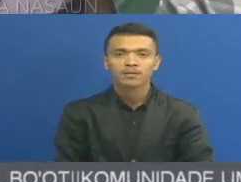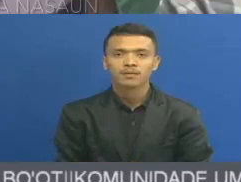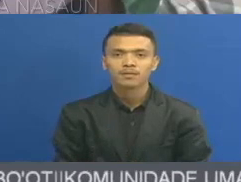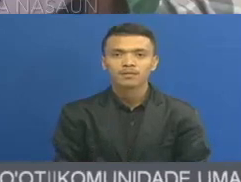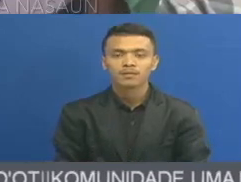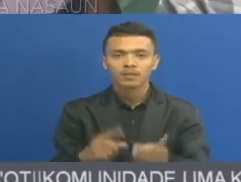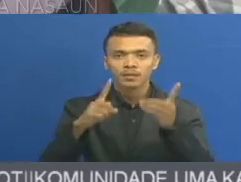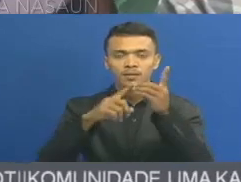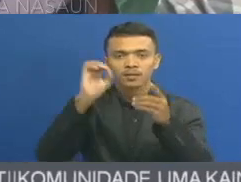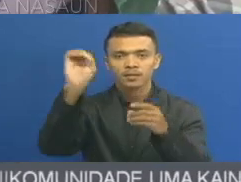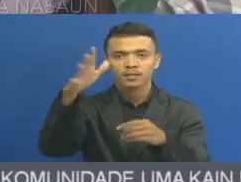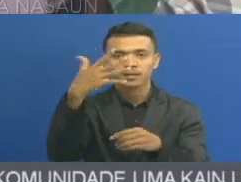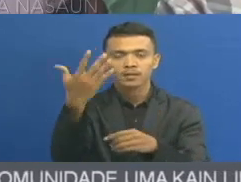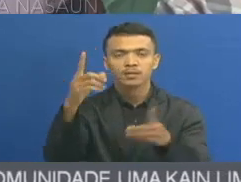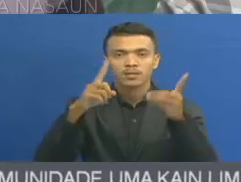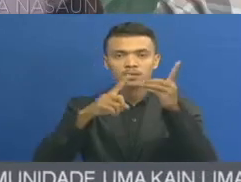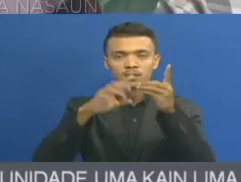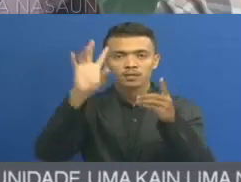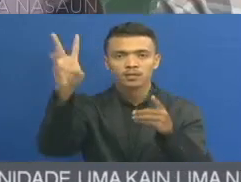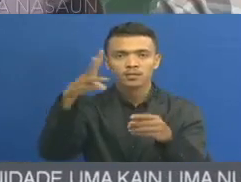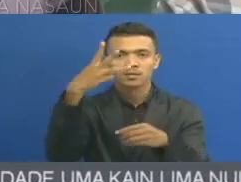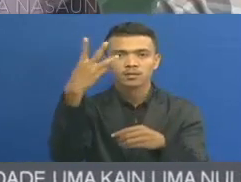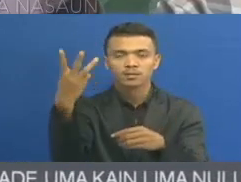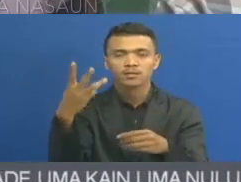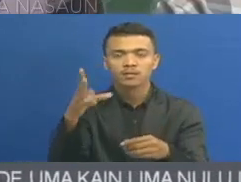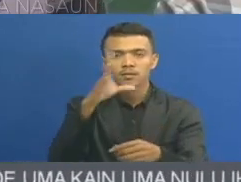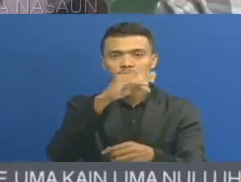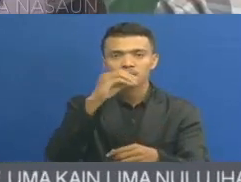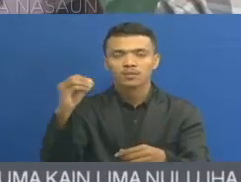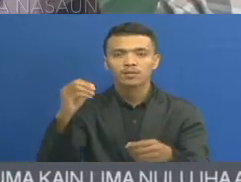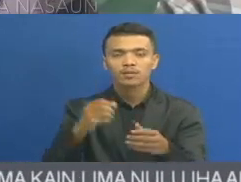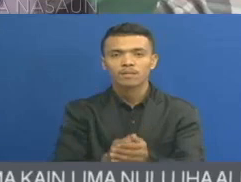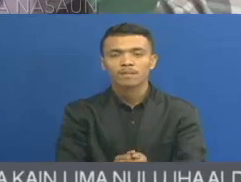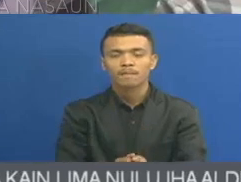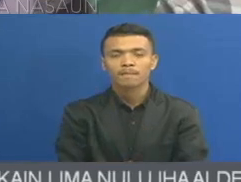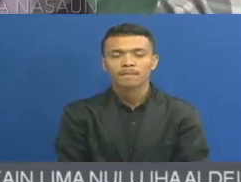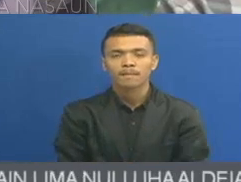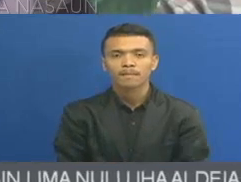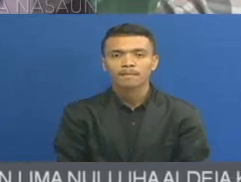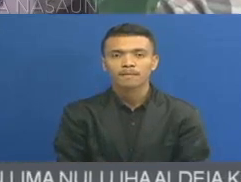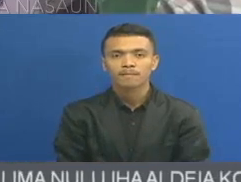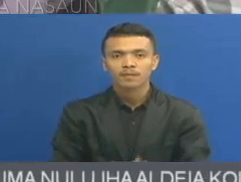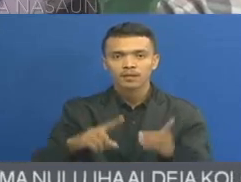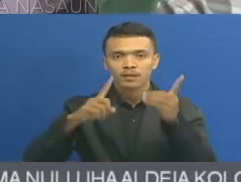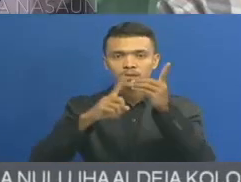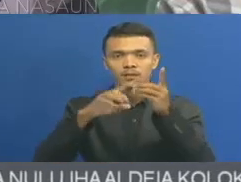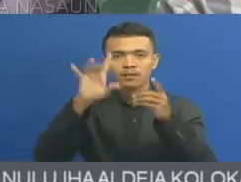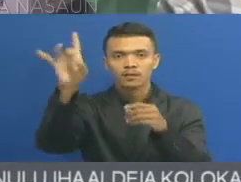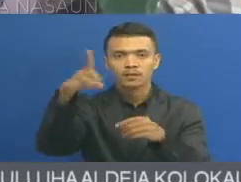dia 15, dia 17, no encerramento oficial ia dia